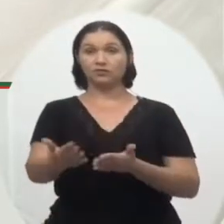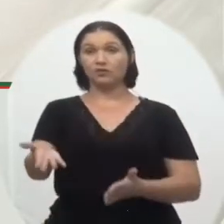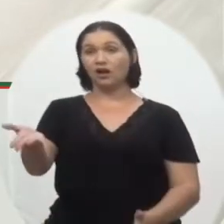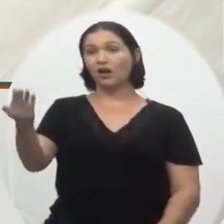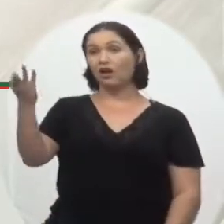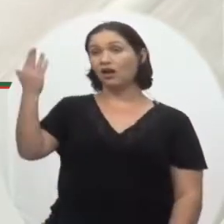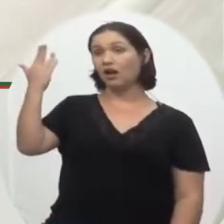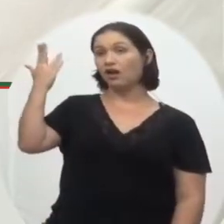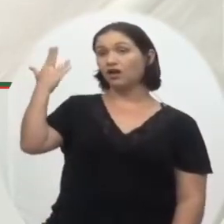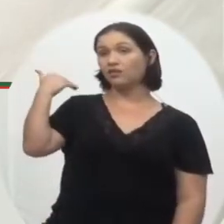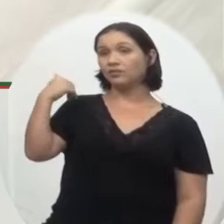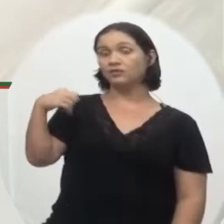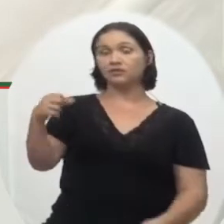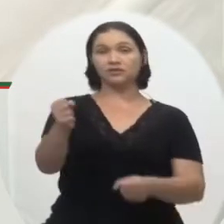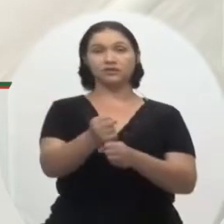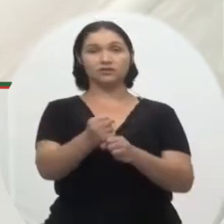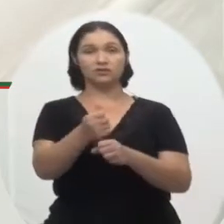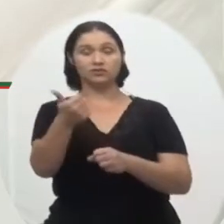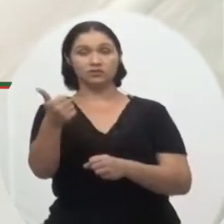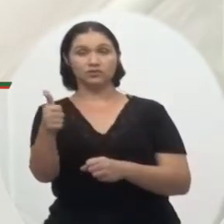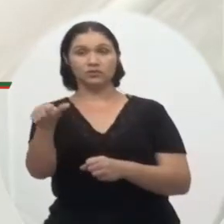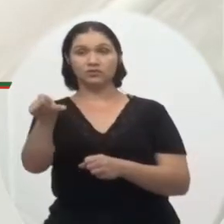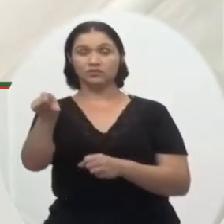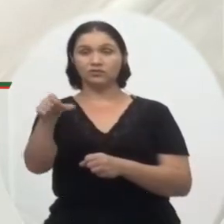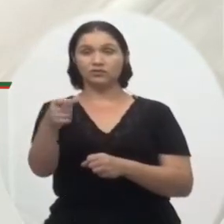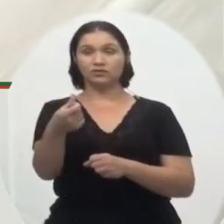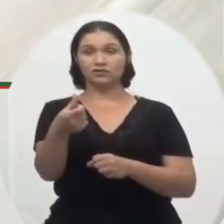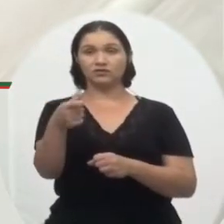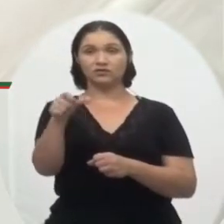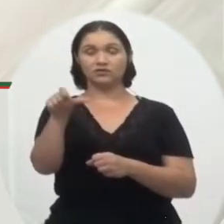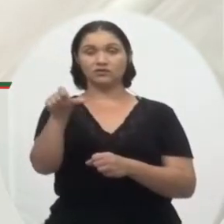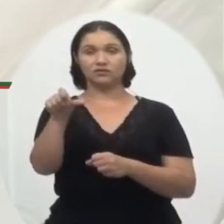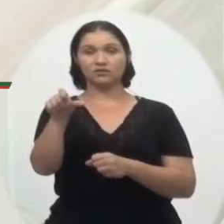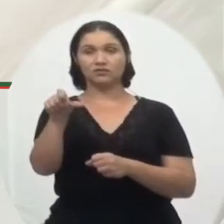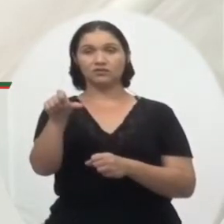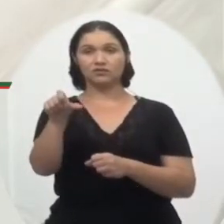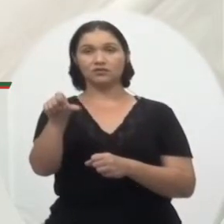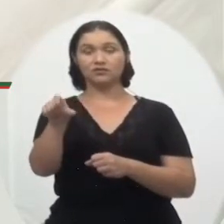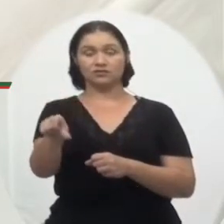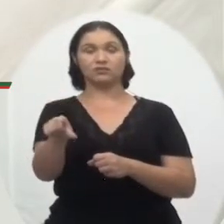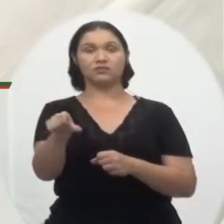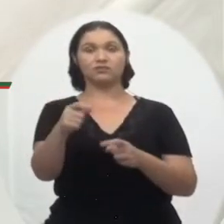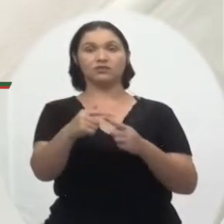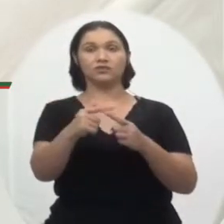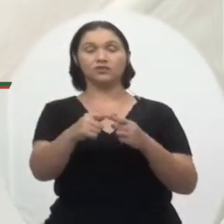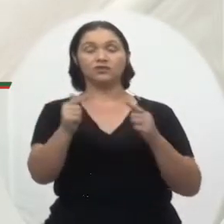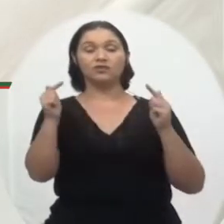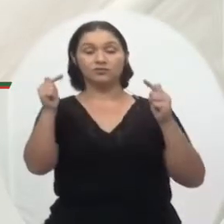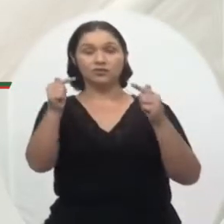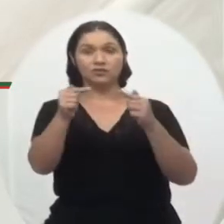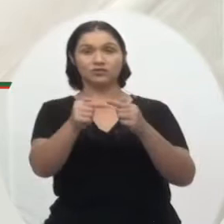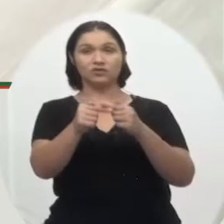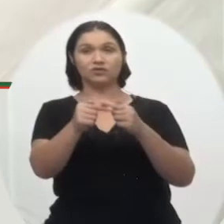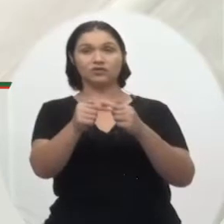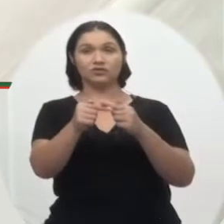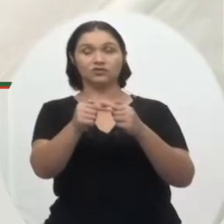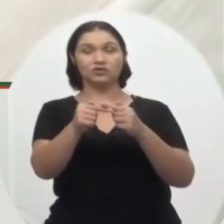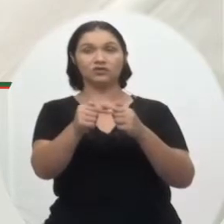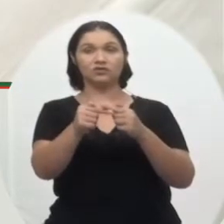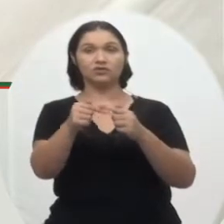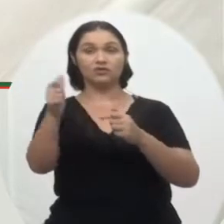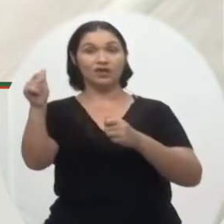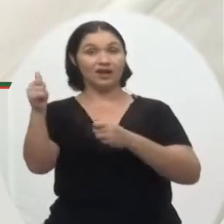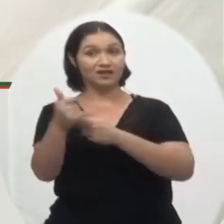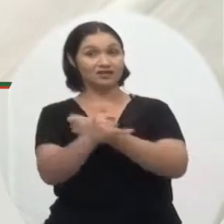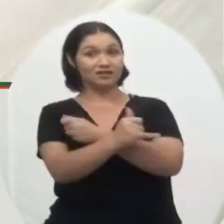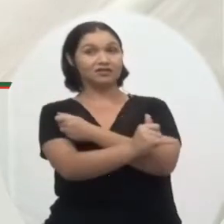69. Por quê? A visão militar é de um segmento estratégico. A presença, a capilaridade dos Correios, ela